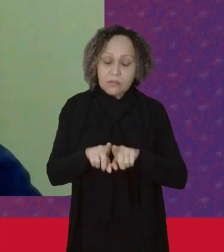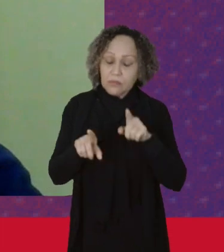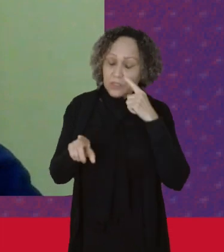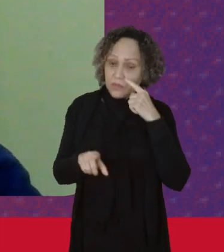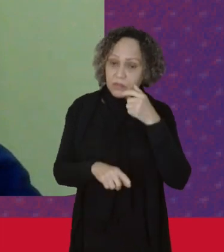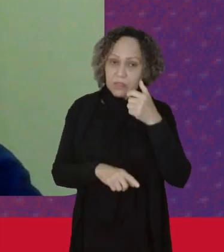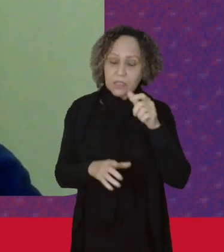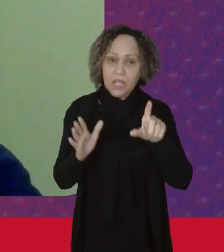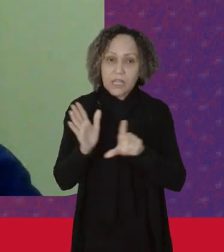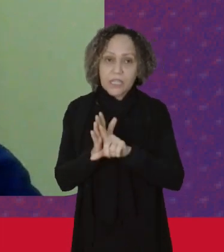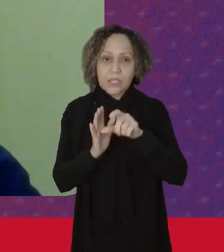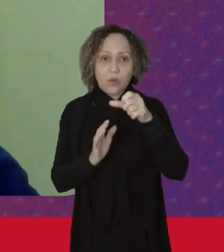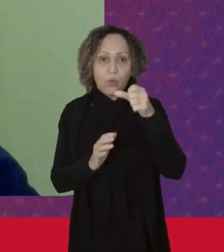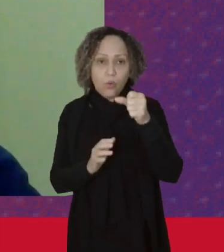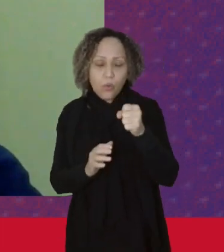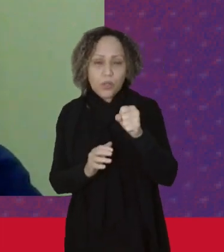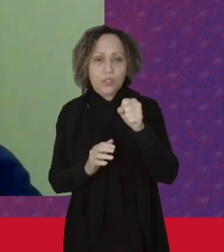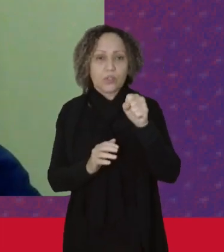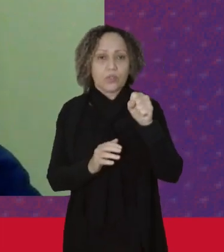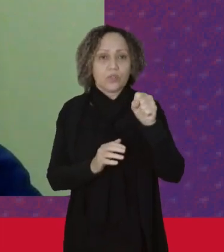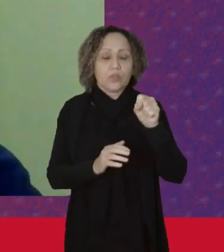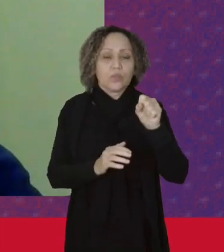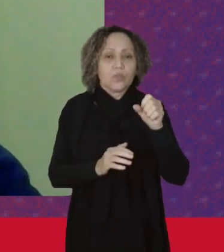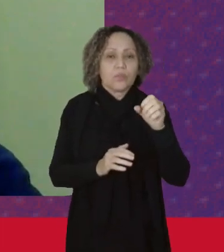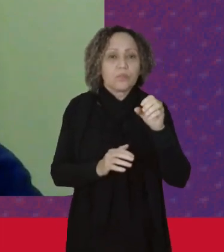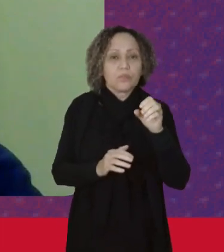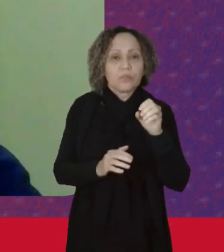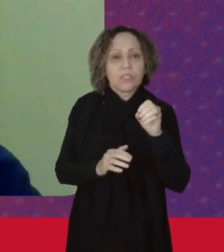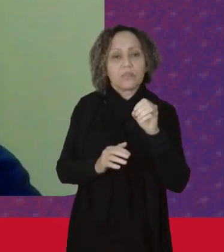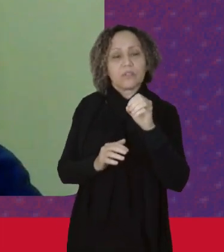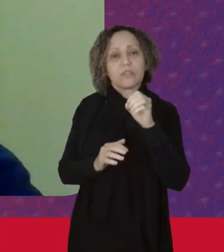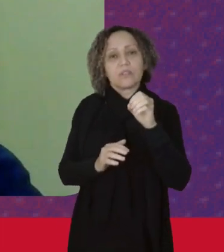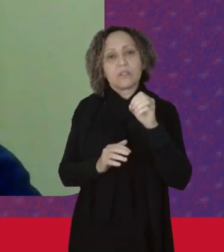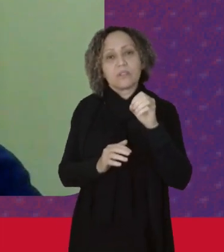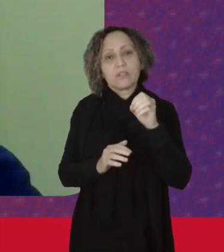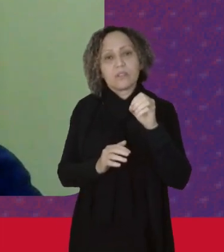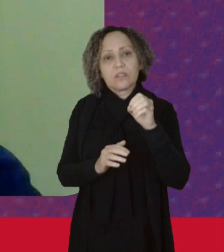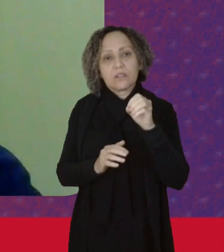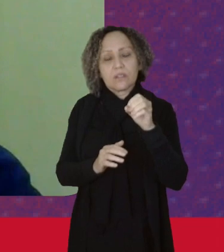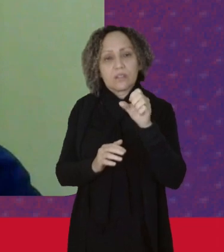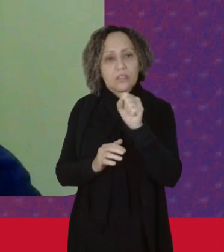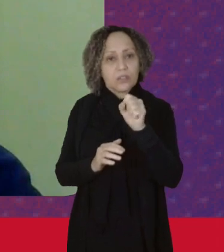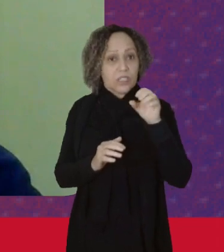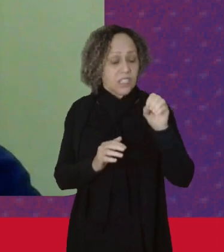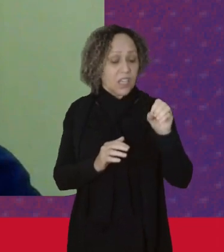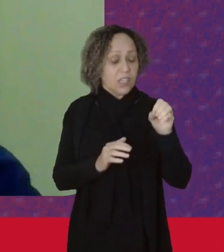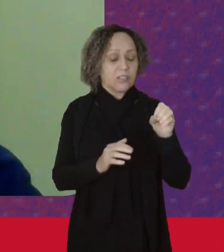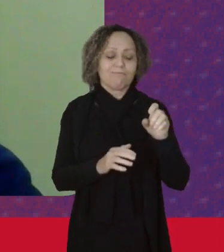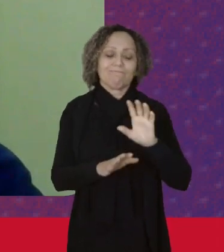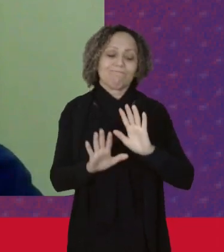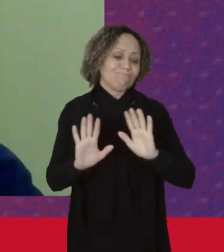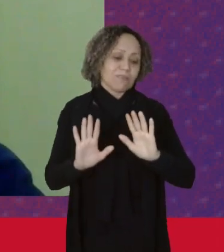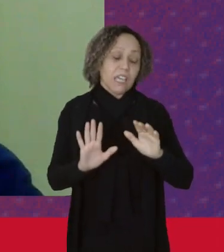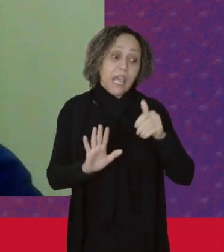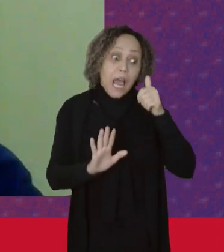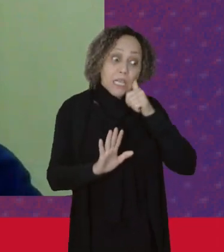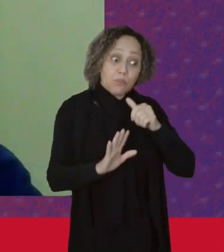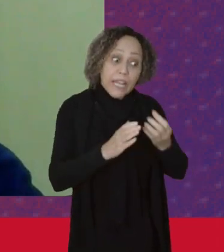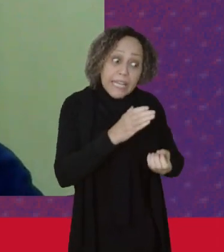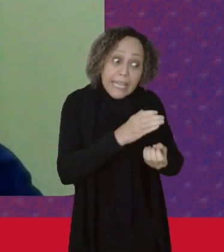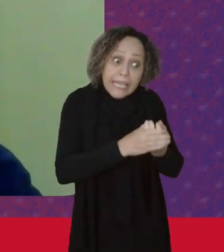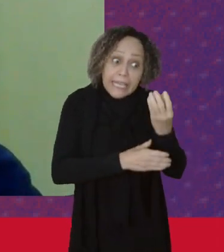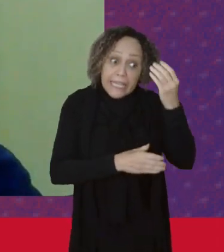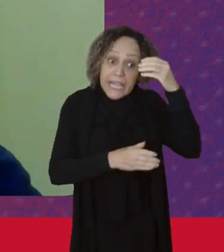tem lá a Comissão de Saúde das Mulheres, né? Foram as próprias mulheres, dentro do Conselho Nacional de Saúde, que criaram essa comissão